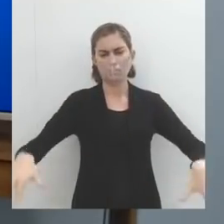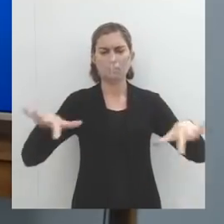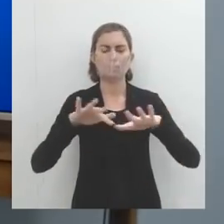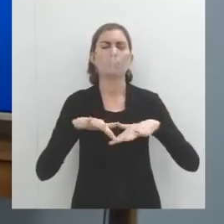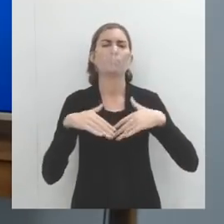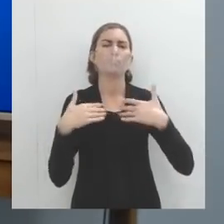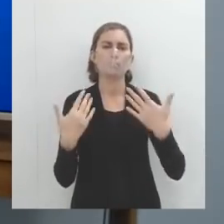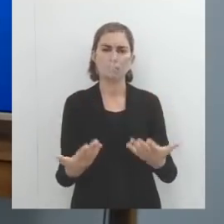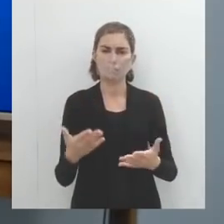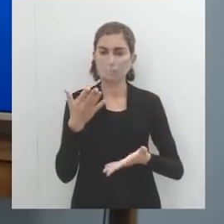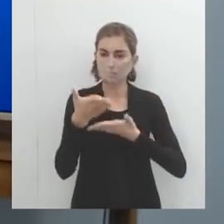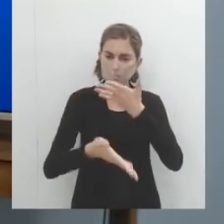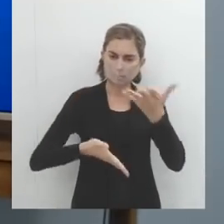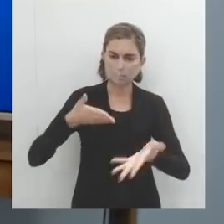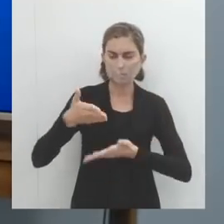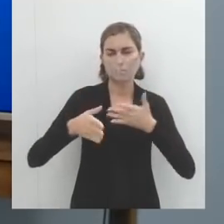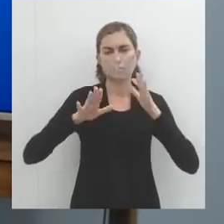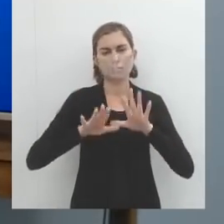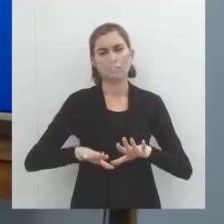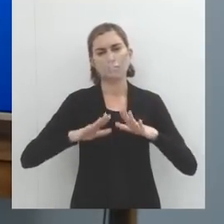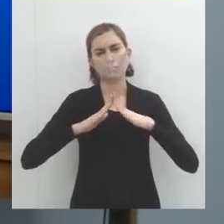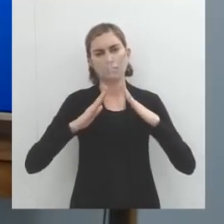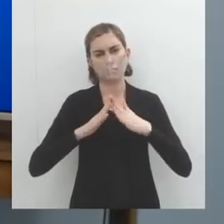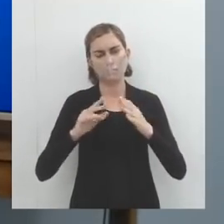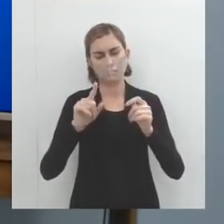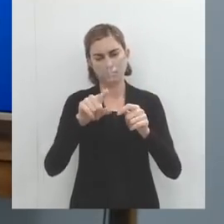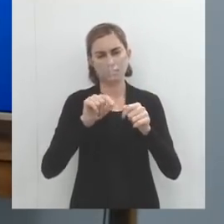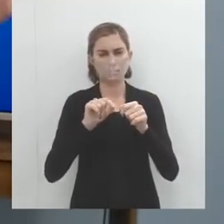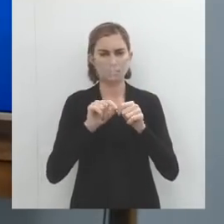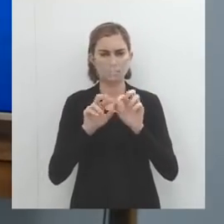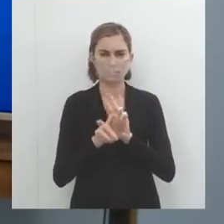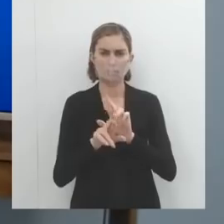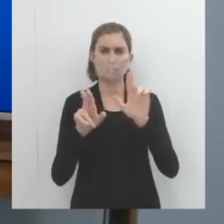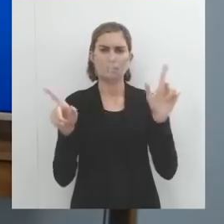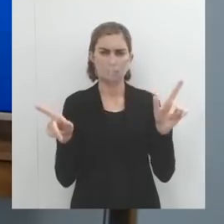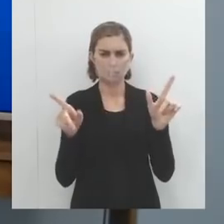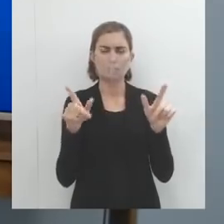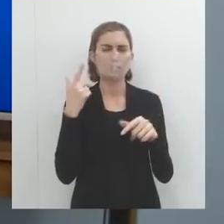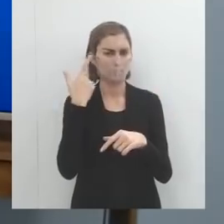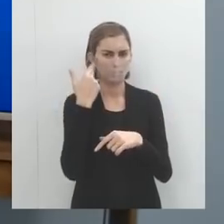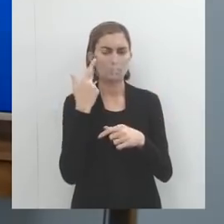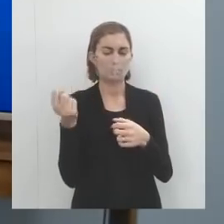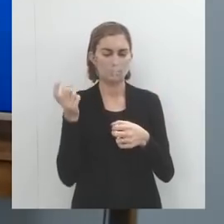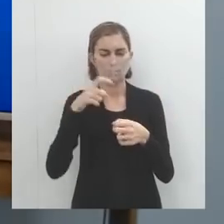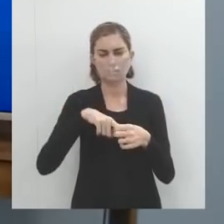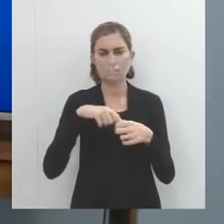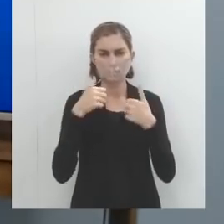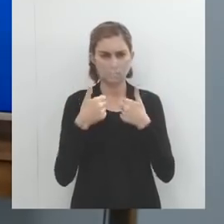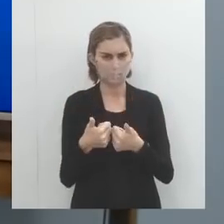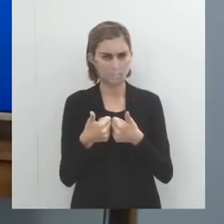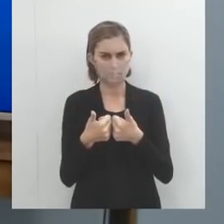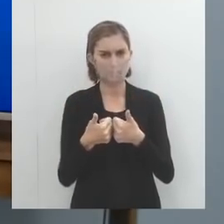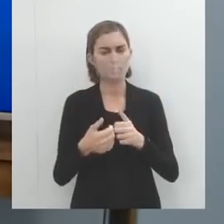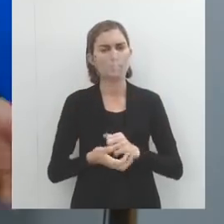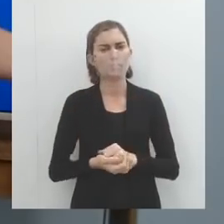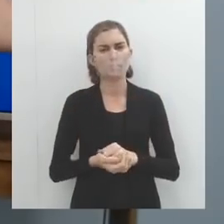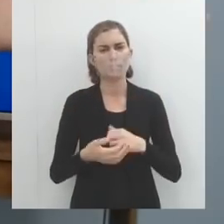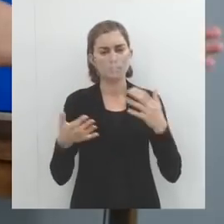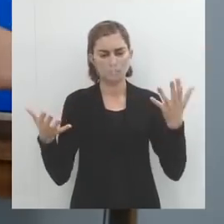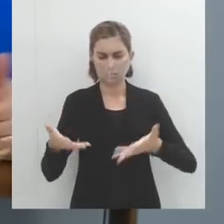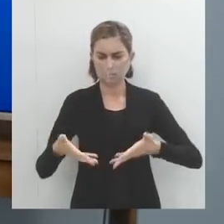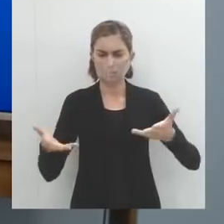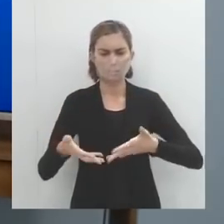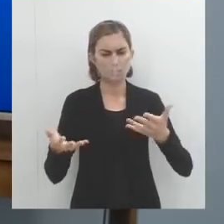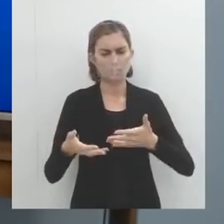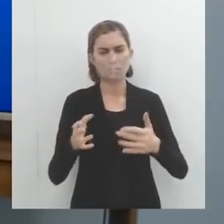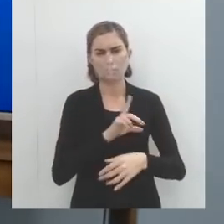assim, se cuidem, fiquem em casa, porque vocês é que fazem toda a diferença aí quando o normal voltar. Tranquilo? Então, pessoas, olha, hoje